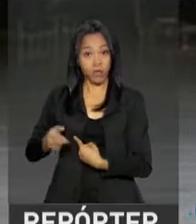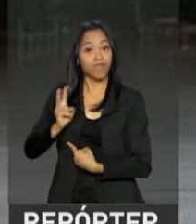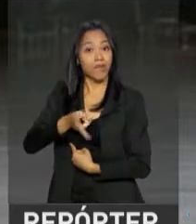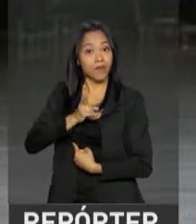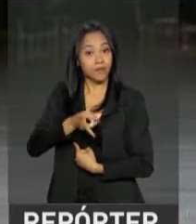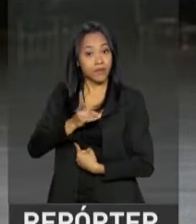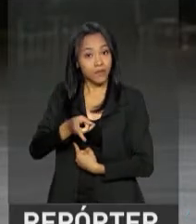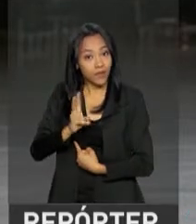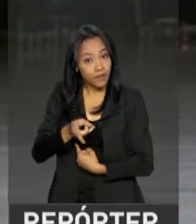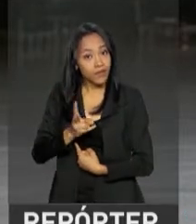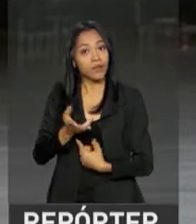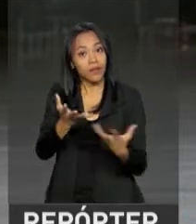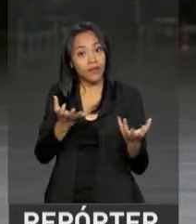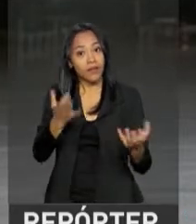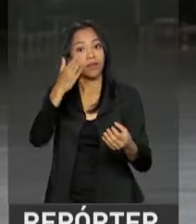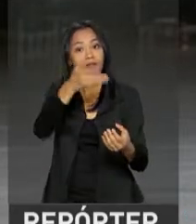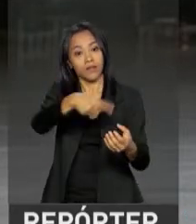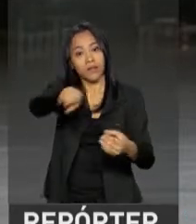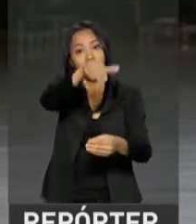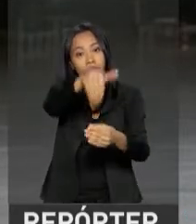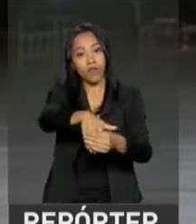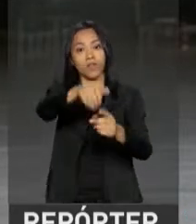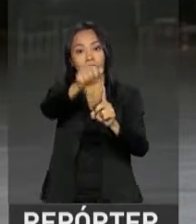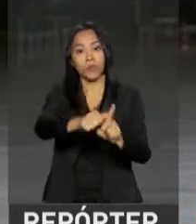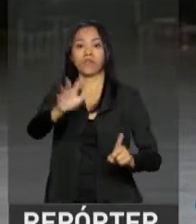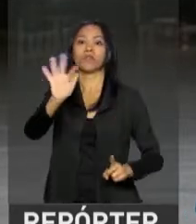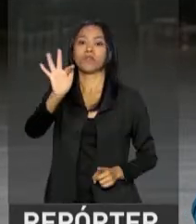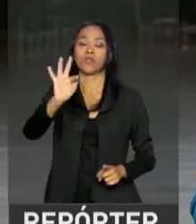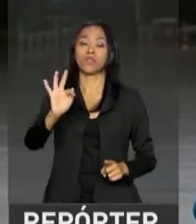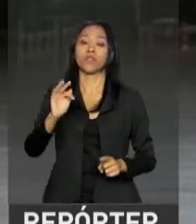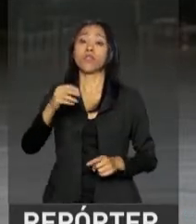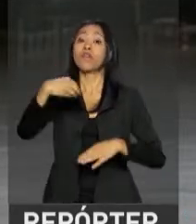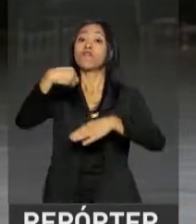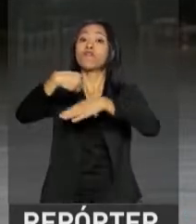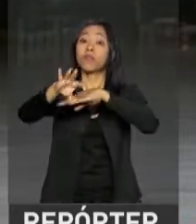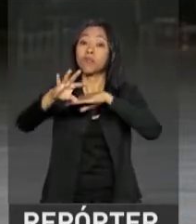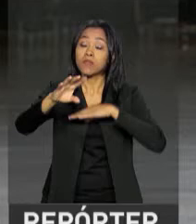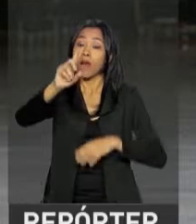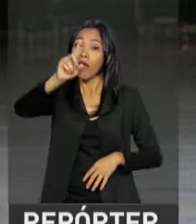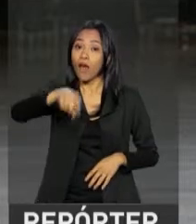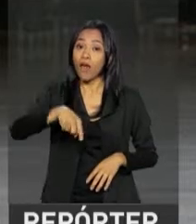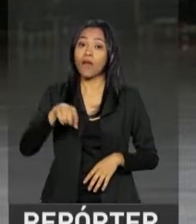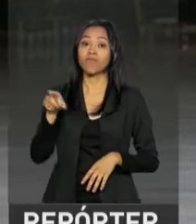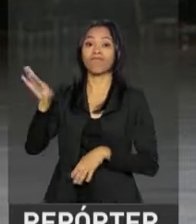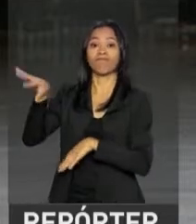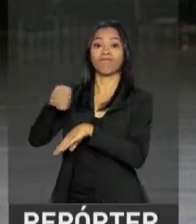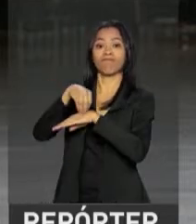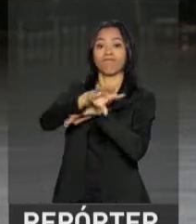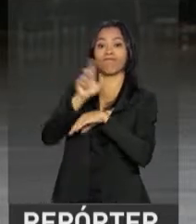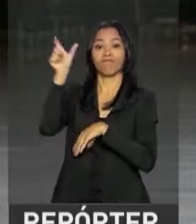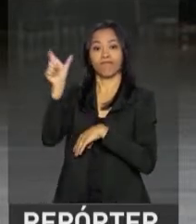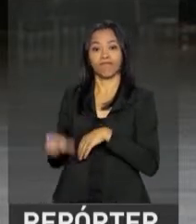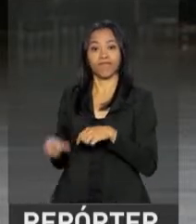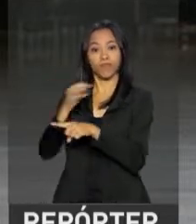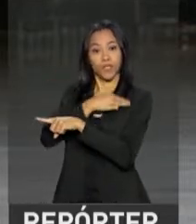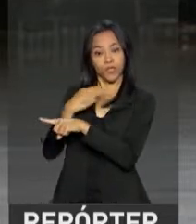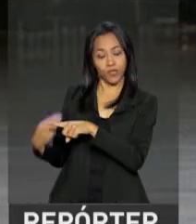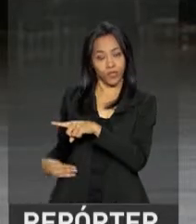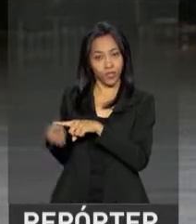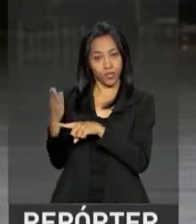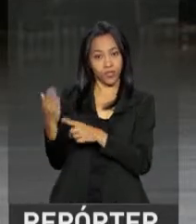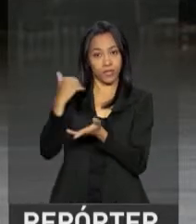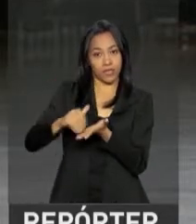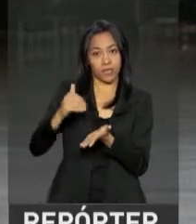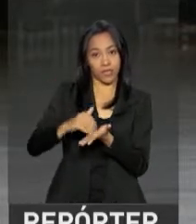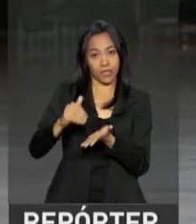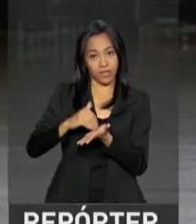votar a reforma da Previdência em fevereiro. A informação foi dada pelo ministro-chefe da Secretaria de